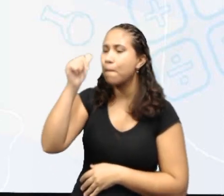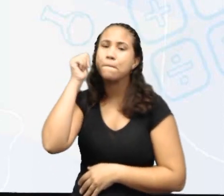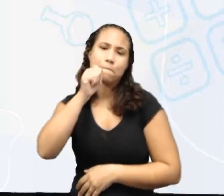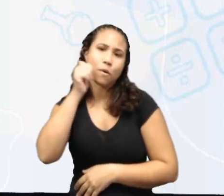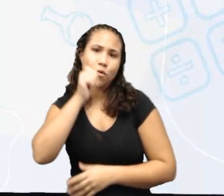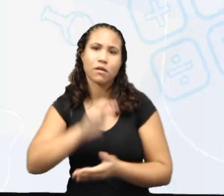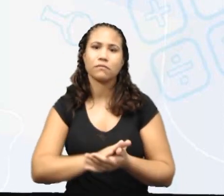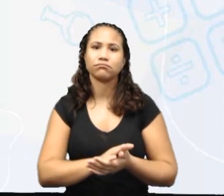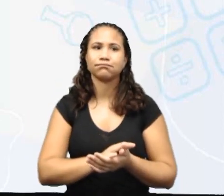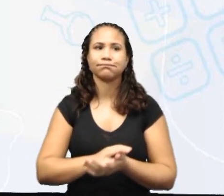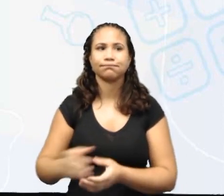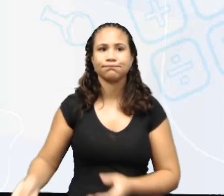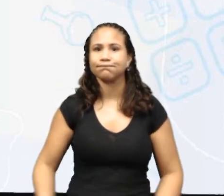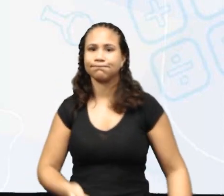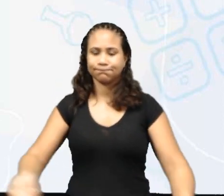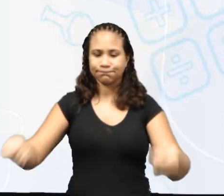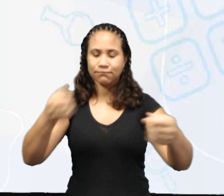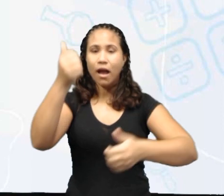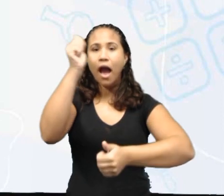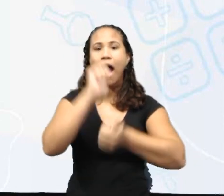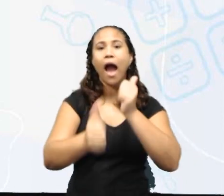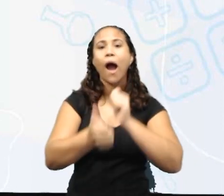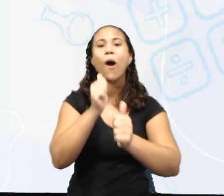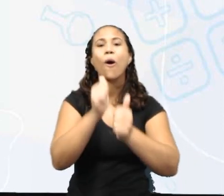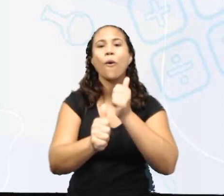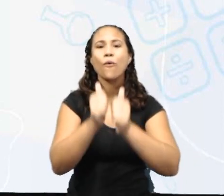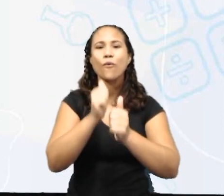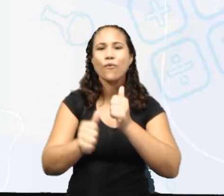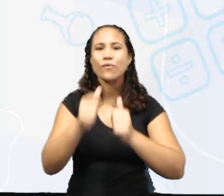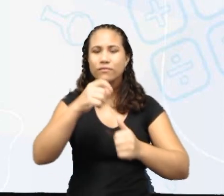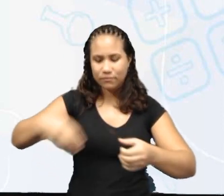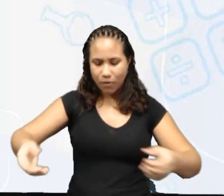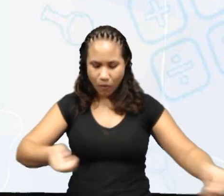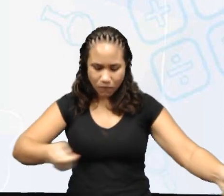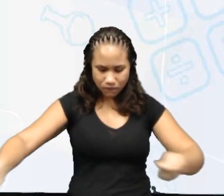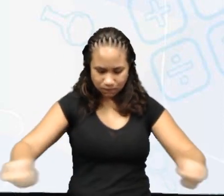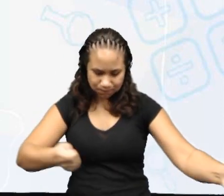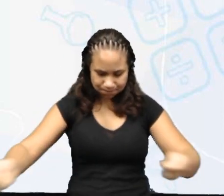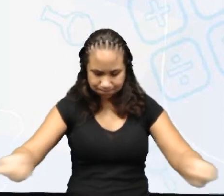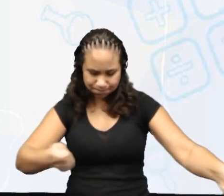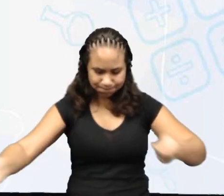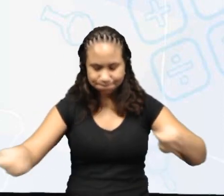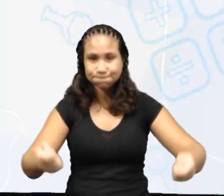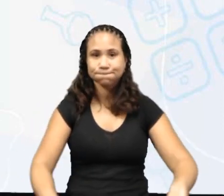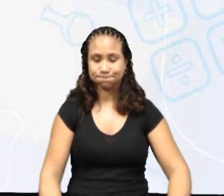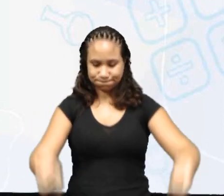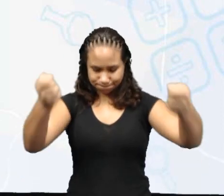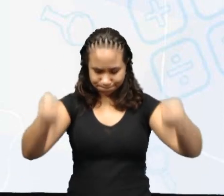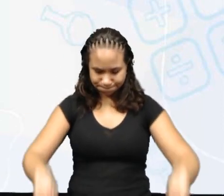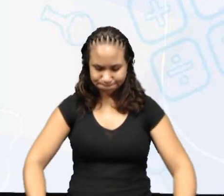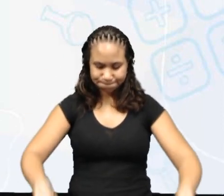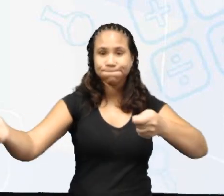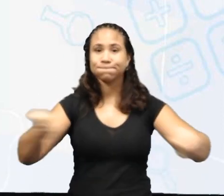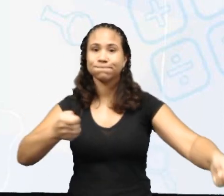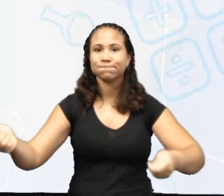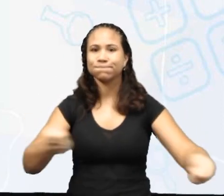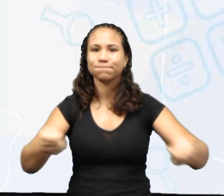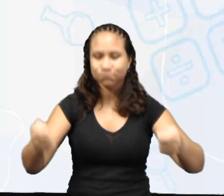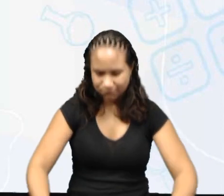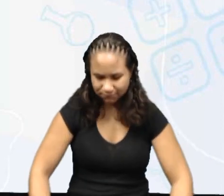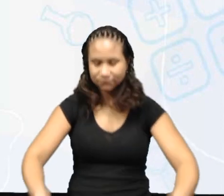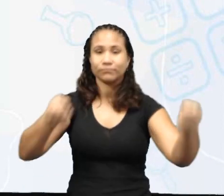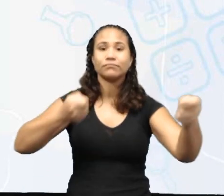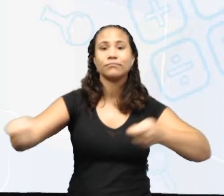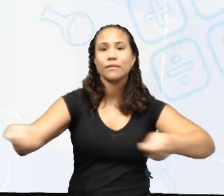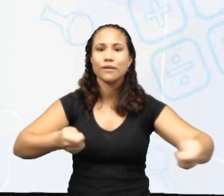mulher ventilando grãos de arroz para separá-los das cascas. Ela balança essa espécie de peneira e joga a mistura para